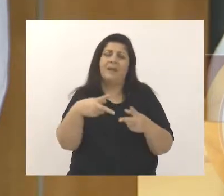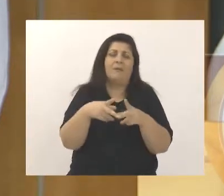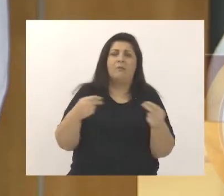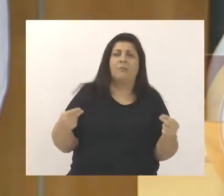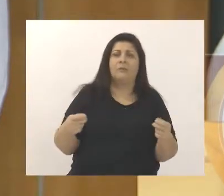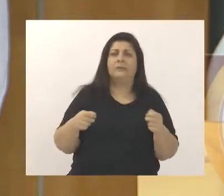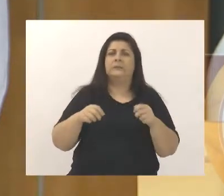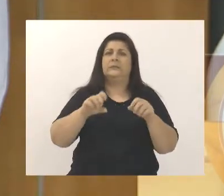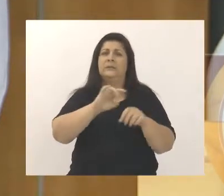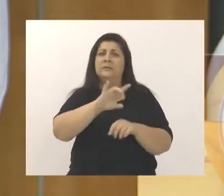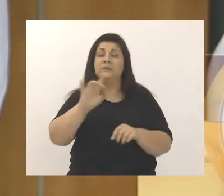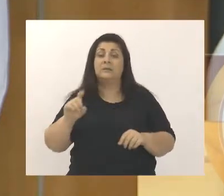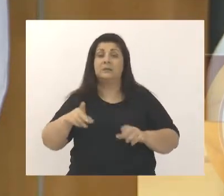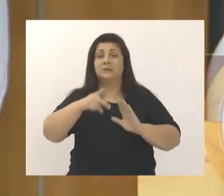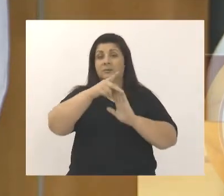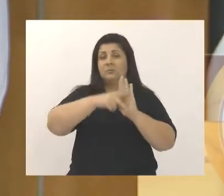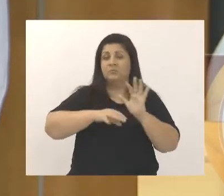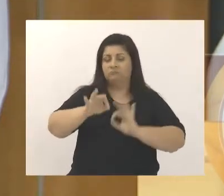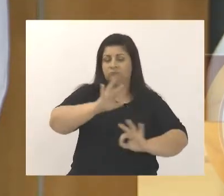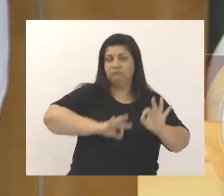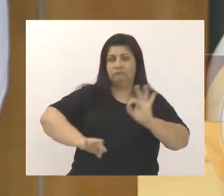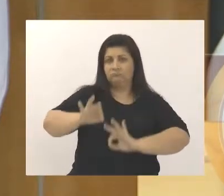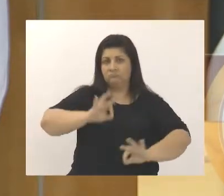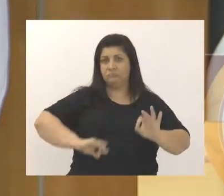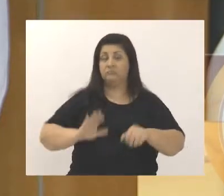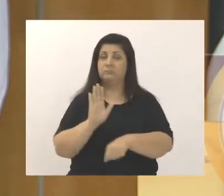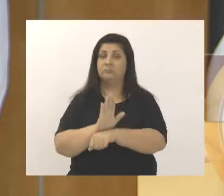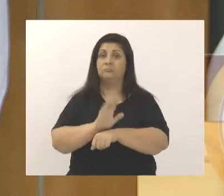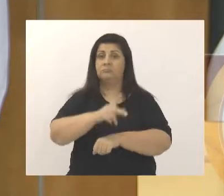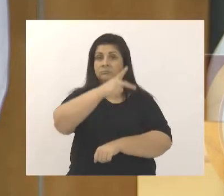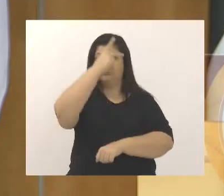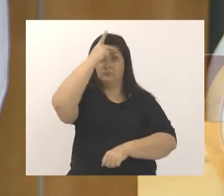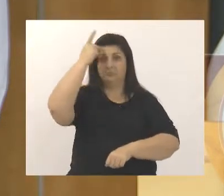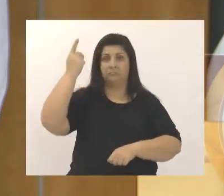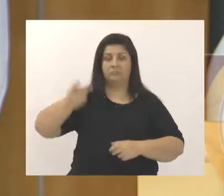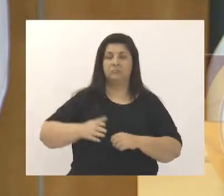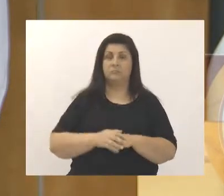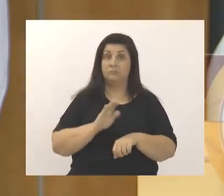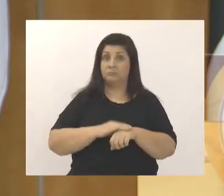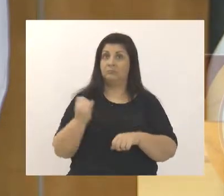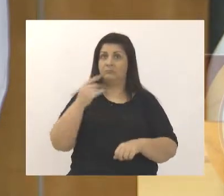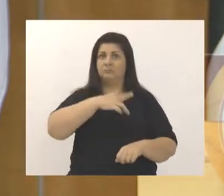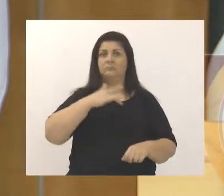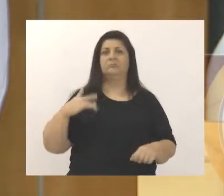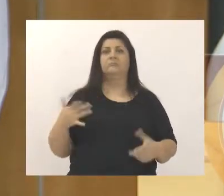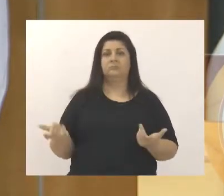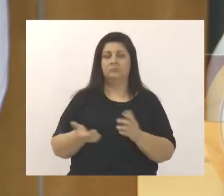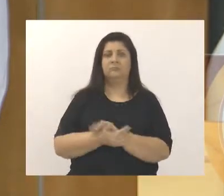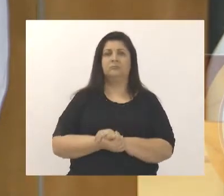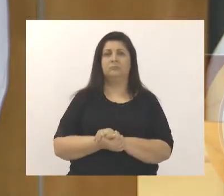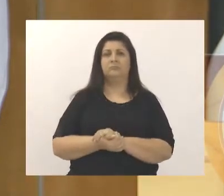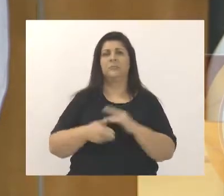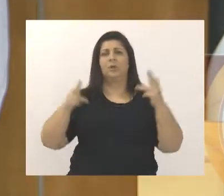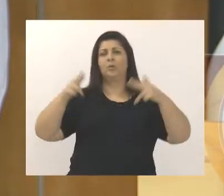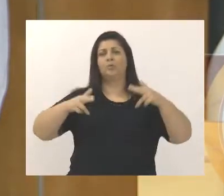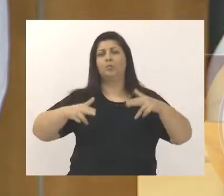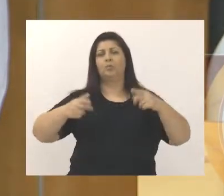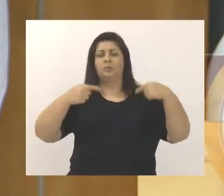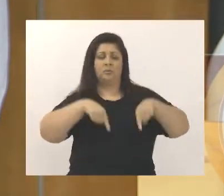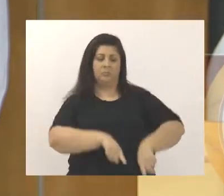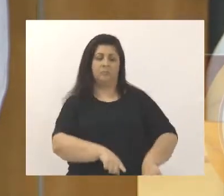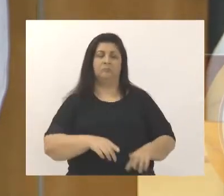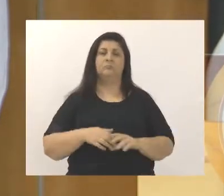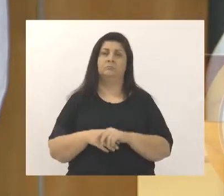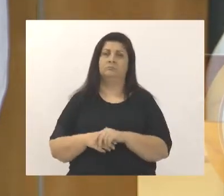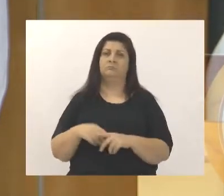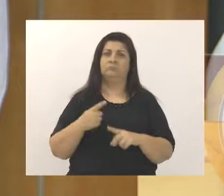cada projeto que é feito do mecanismo, que é para ajudar as pessoas, principalmente na área da saúde, eu jamais vou votar contra, porque